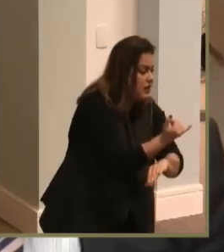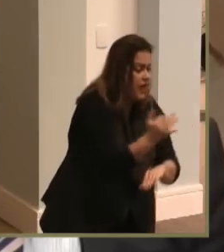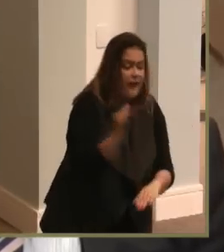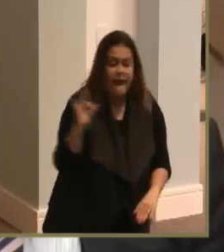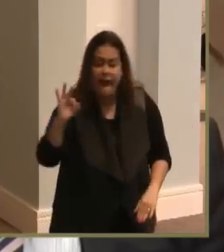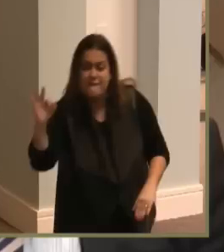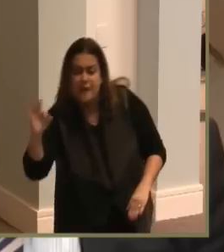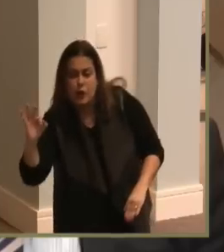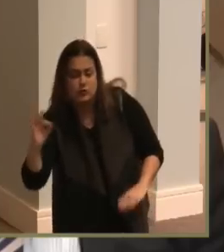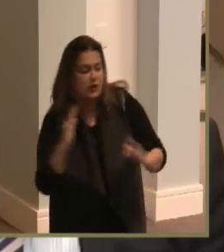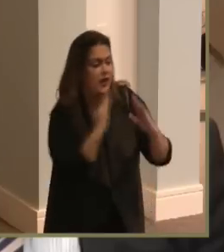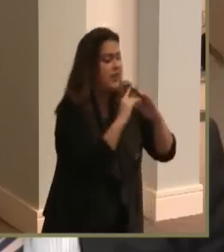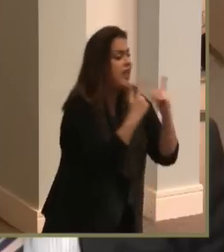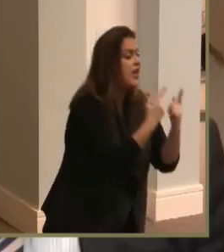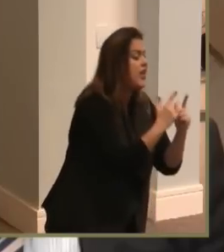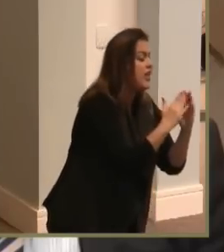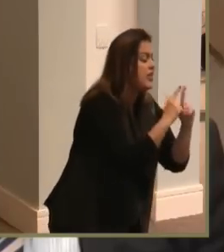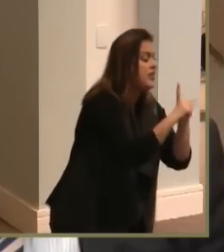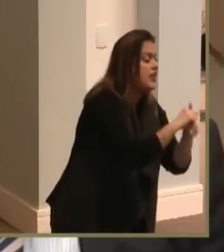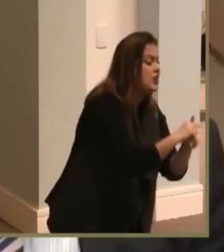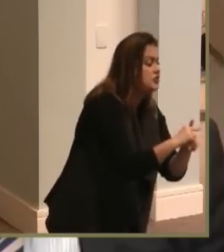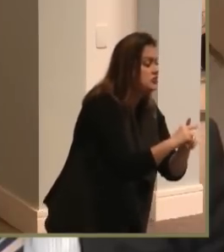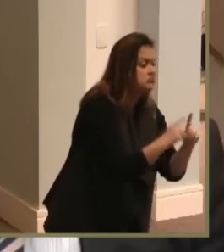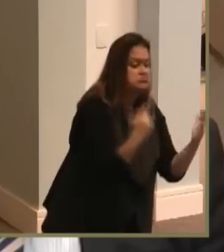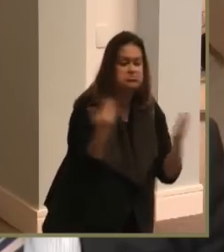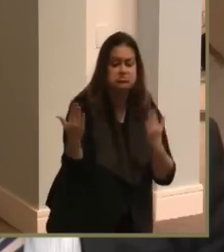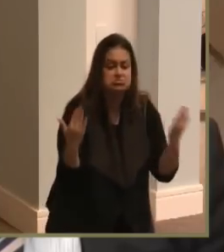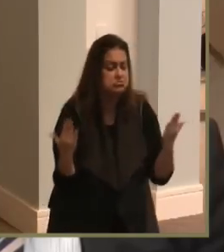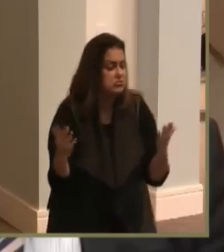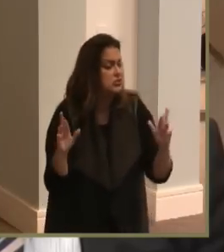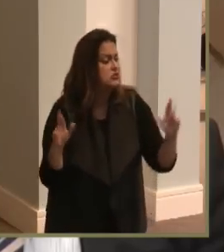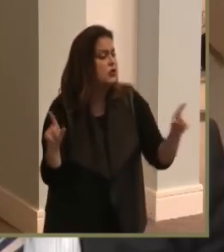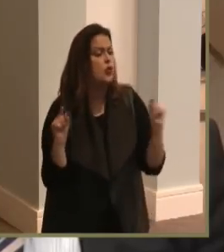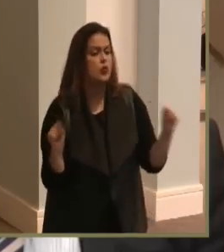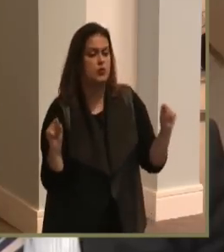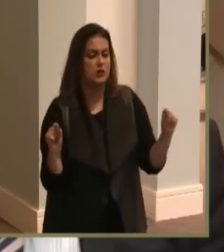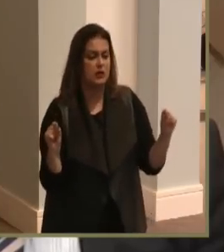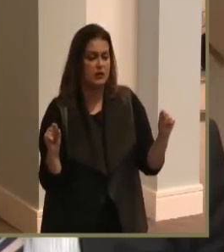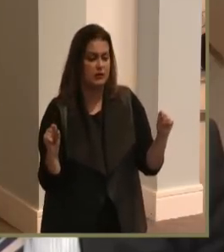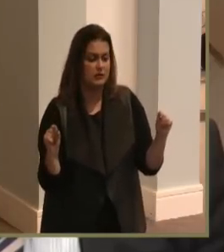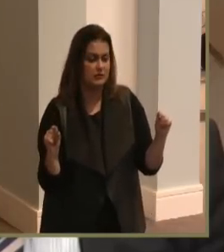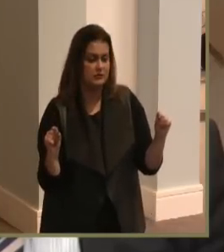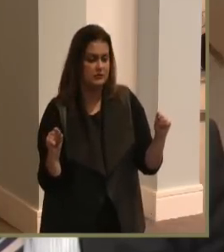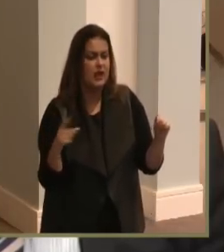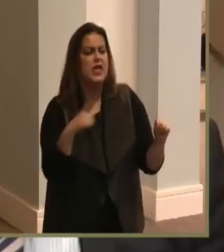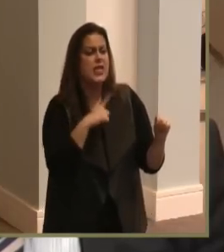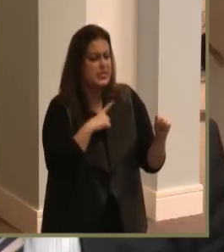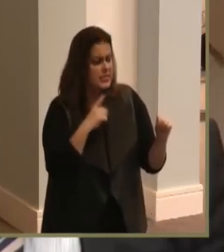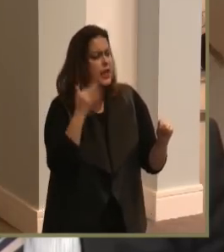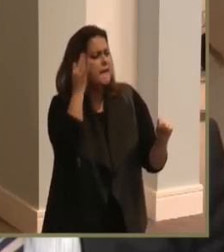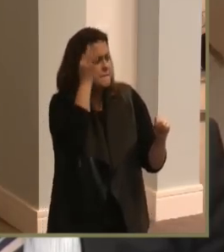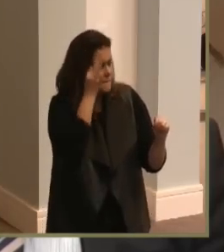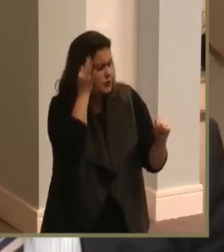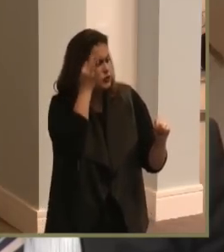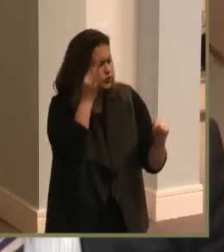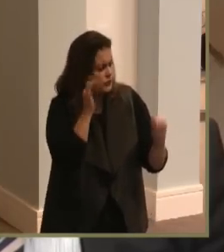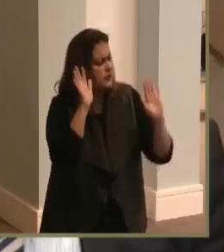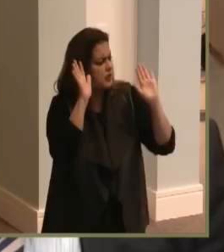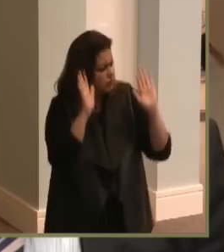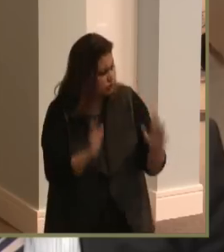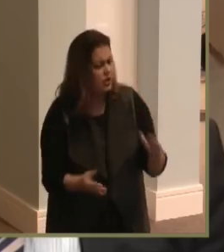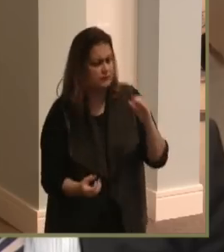Não nos esqueçamos que é um contexto de uma filosofia grega estabelecida. Não nos esqueçamos que há